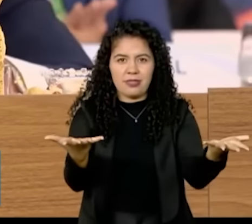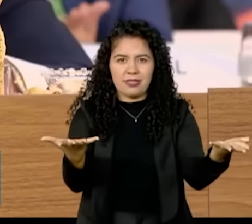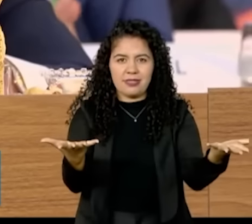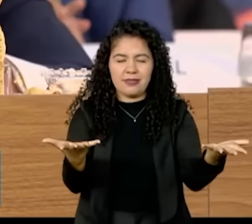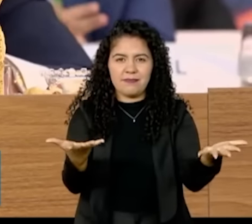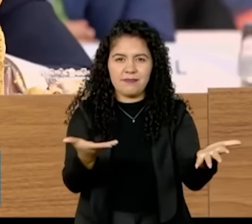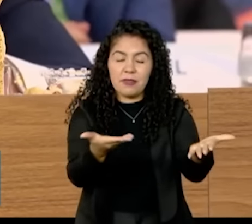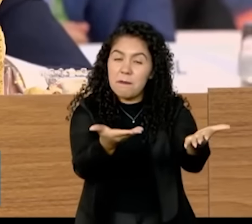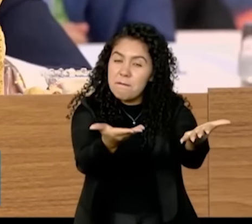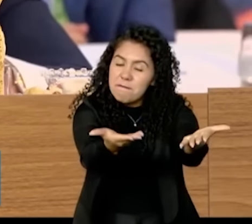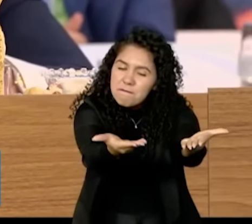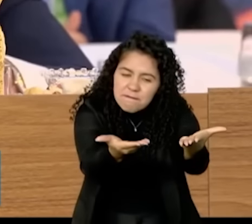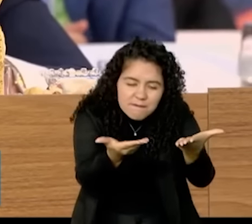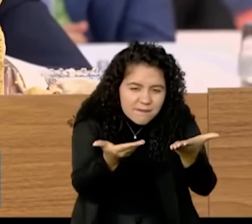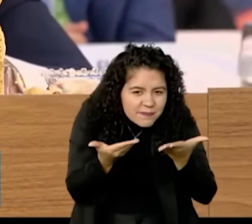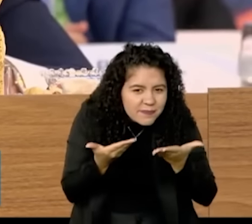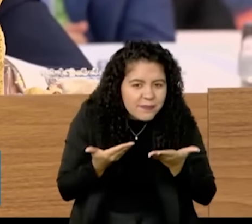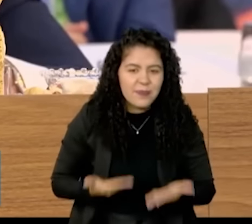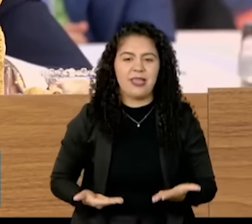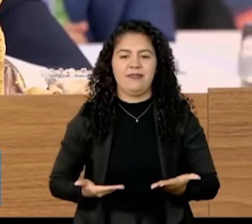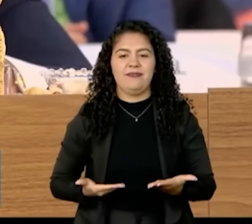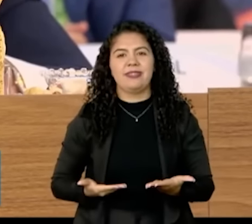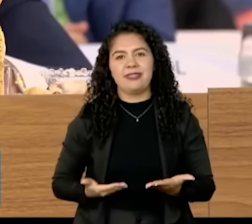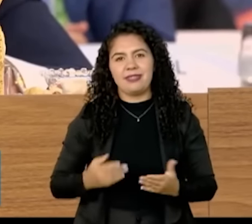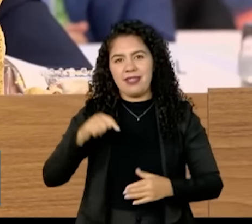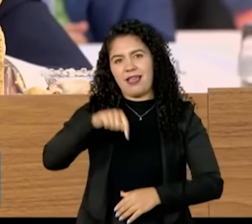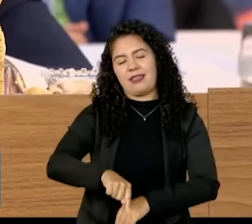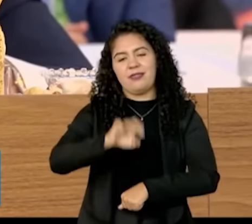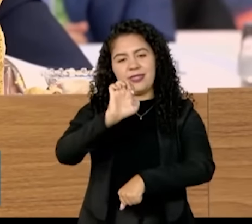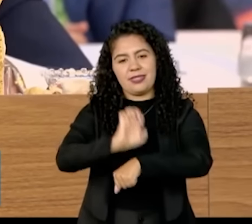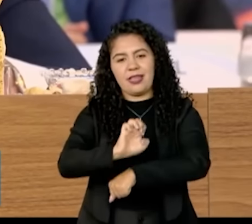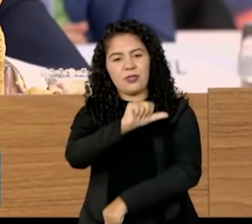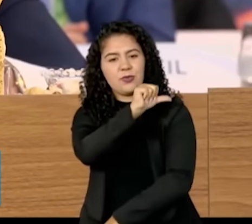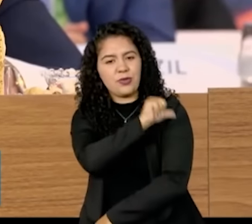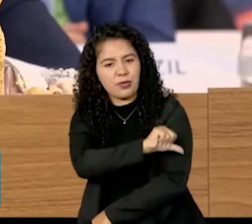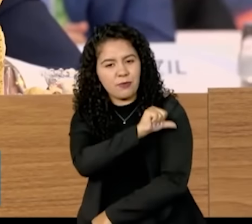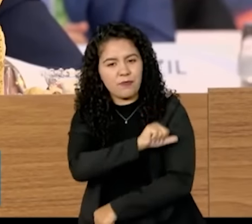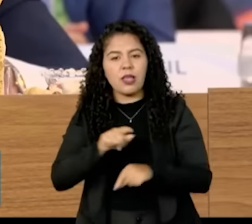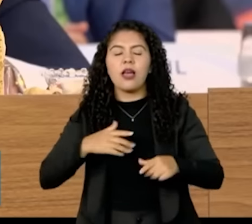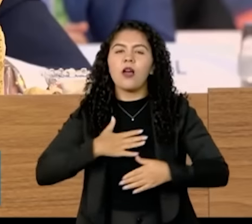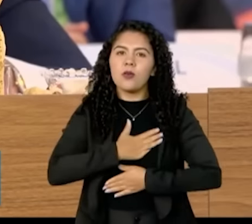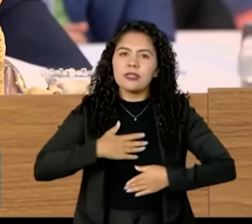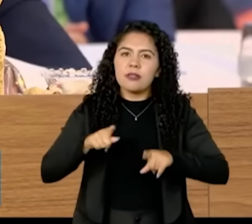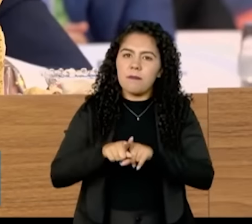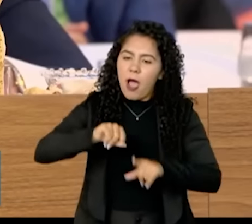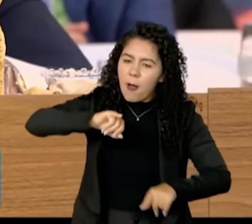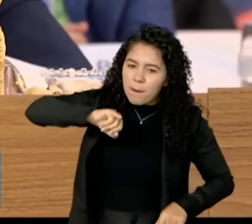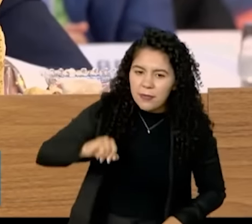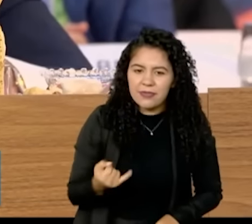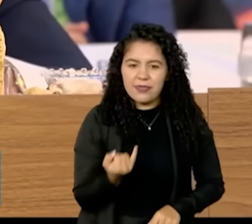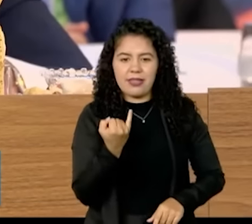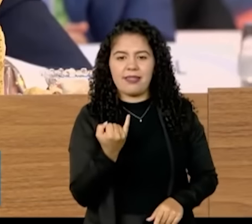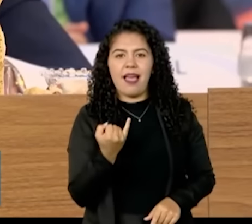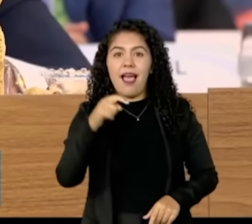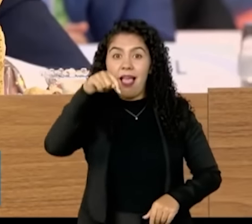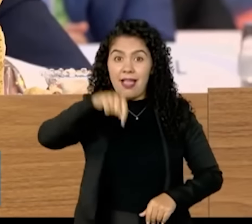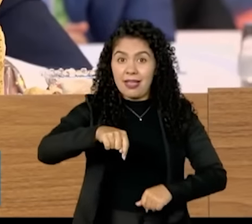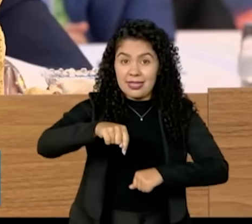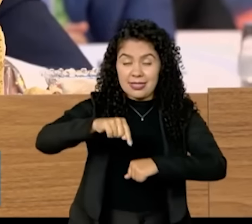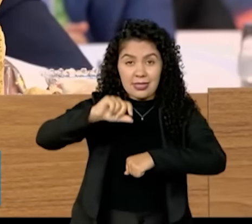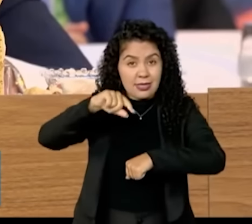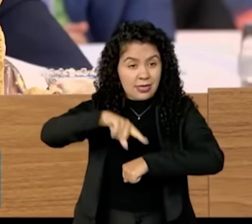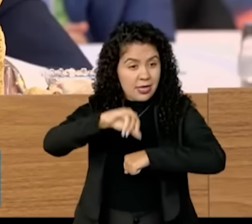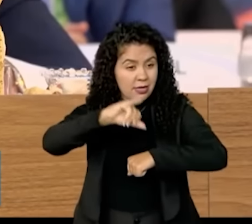sejam bem-vindos ao Rio de Janeiro. Aproveite essa cidade que é